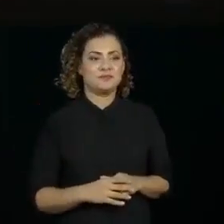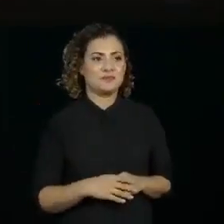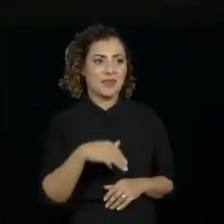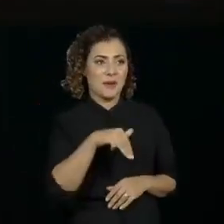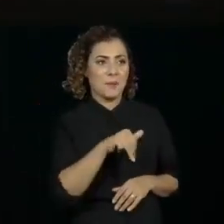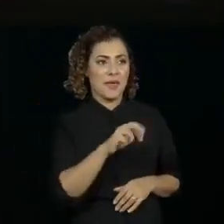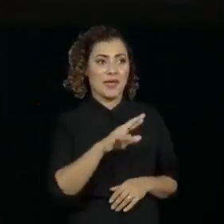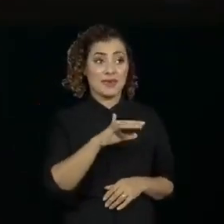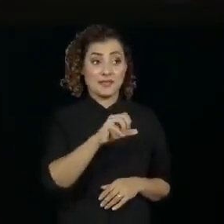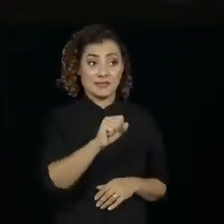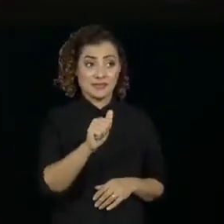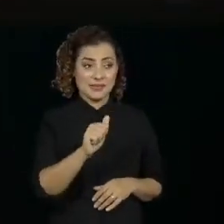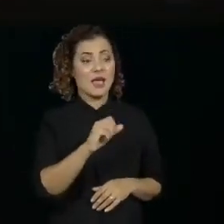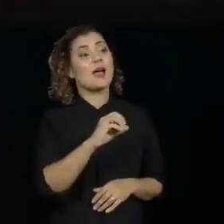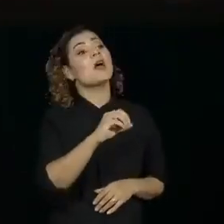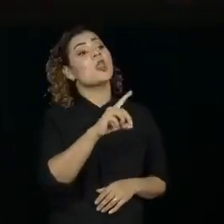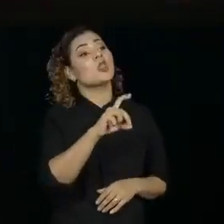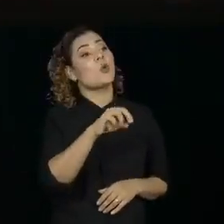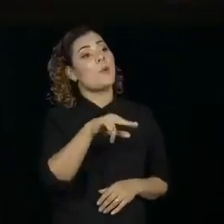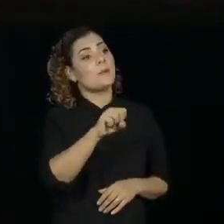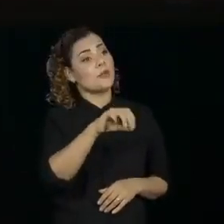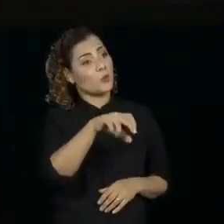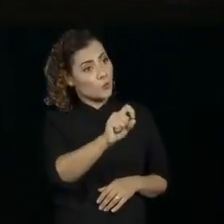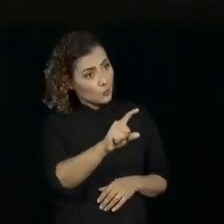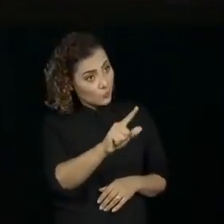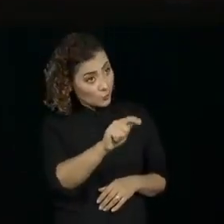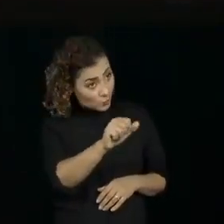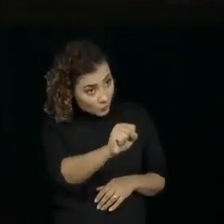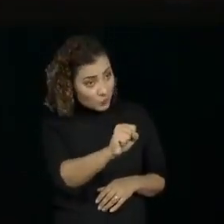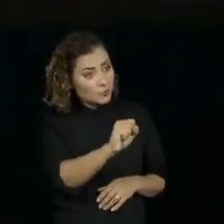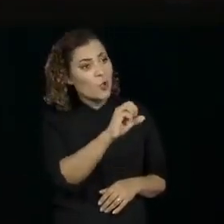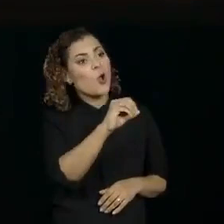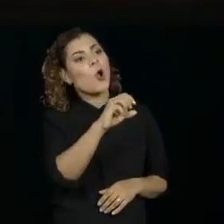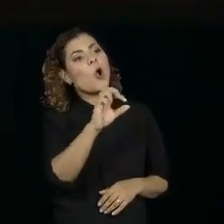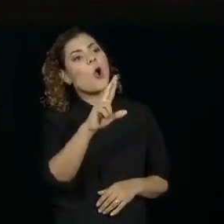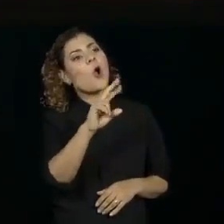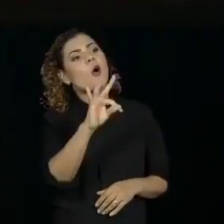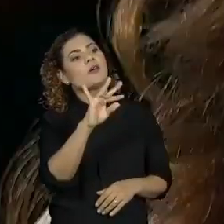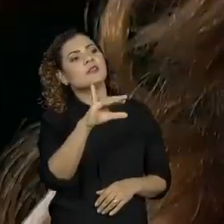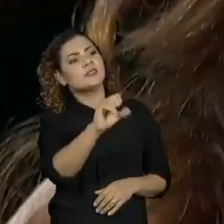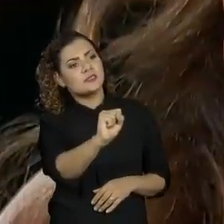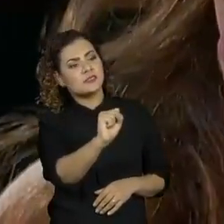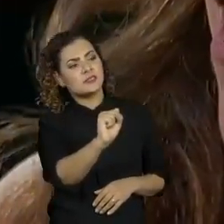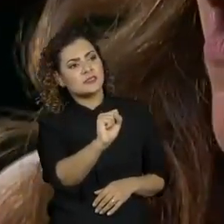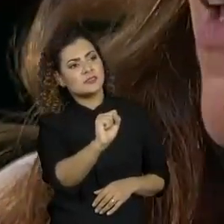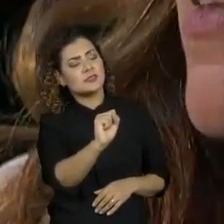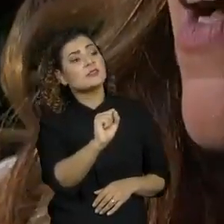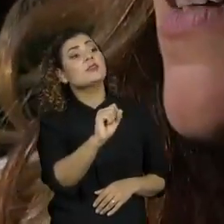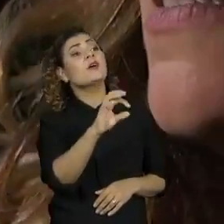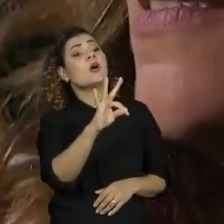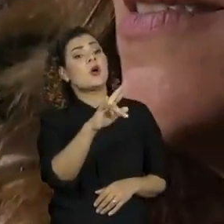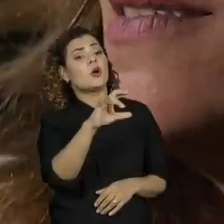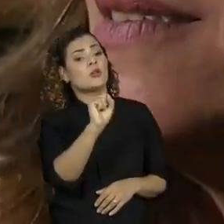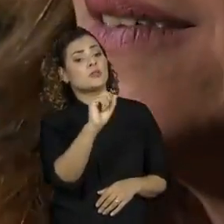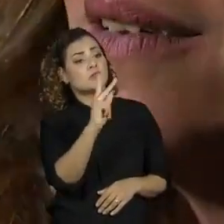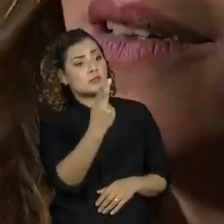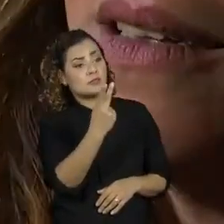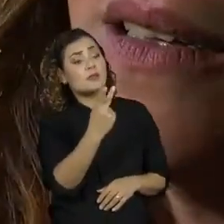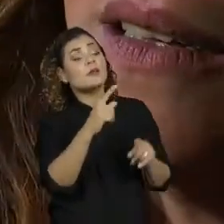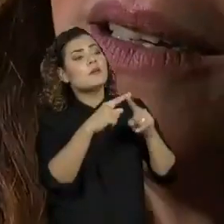Marisa Domingos Orte. Sim. O que é a vida? Ah, Taz.